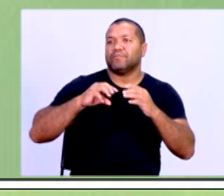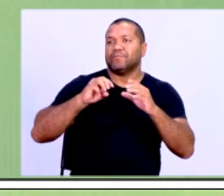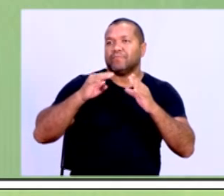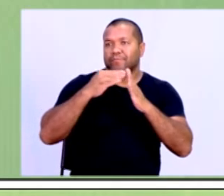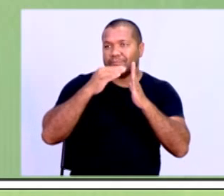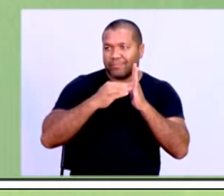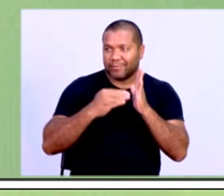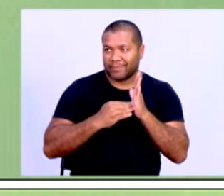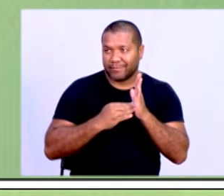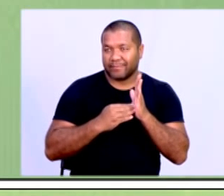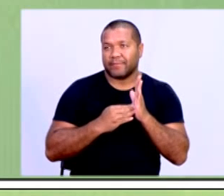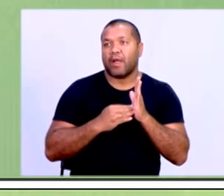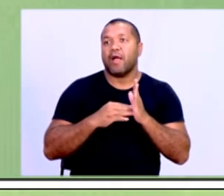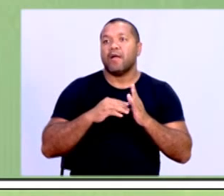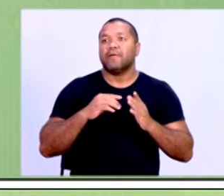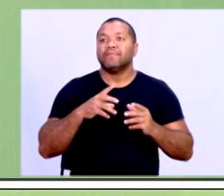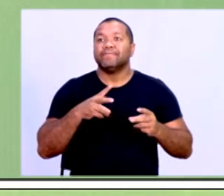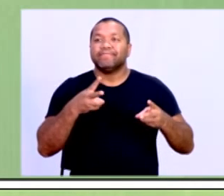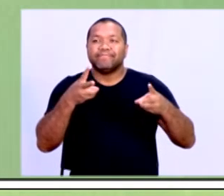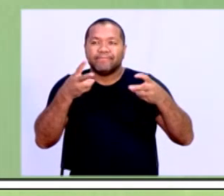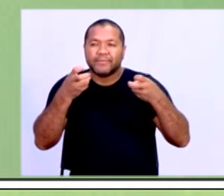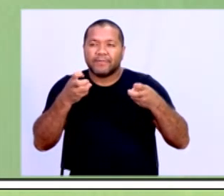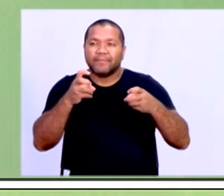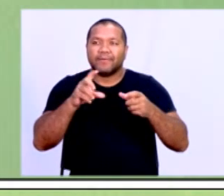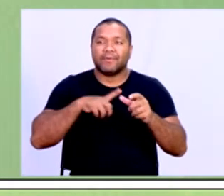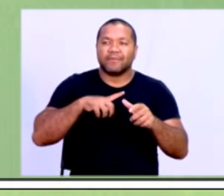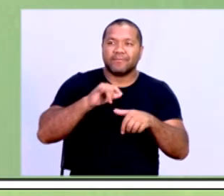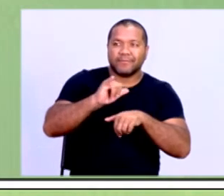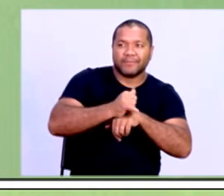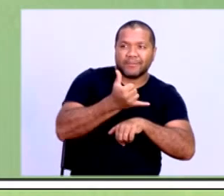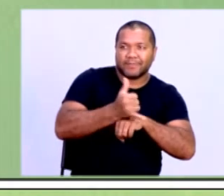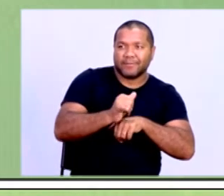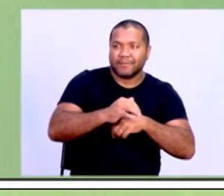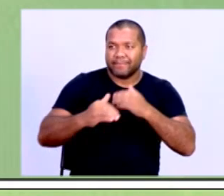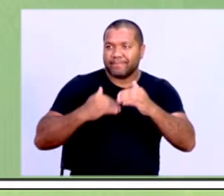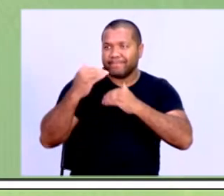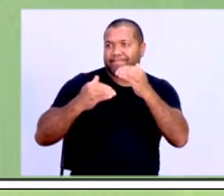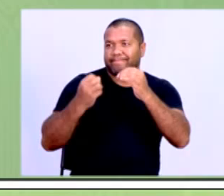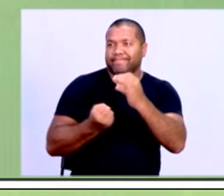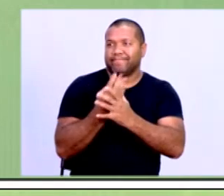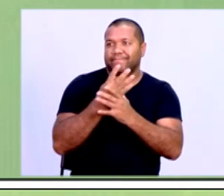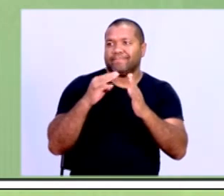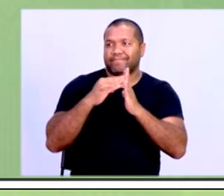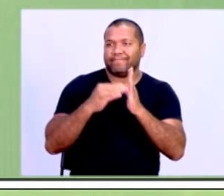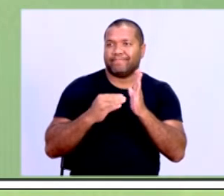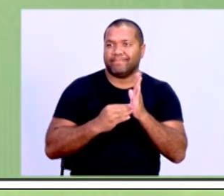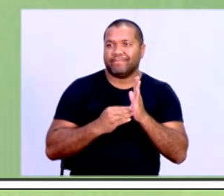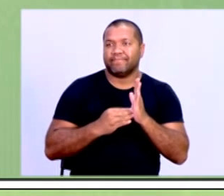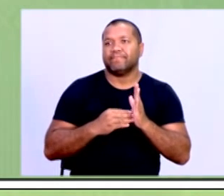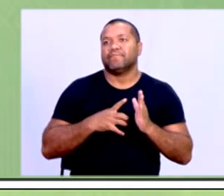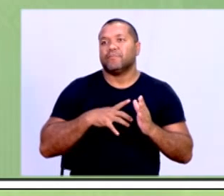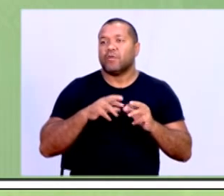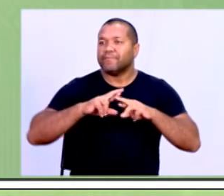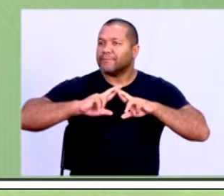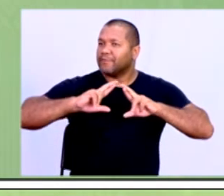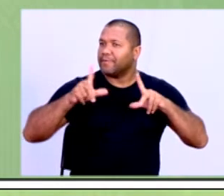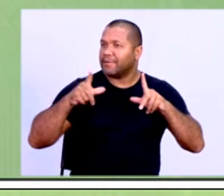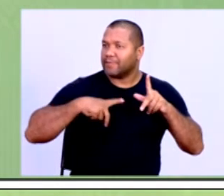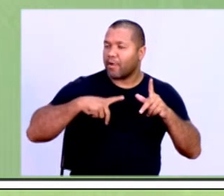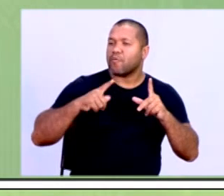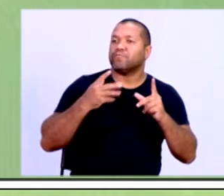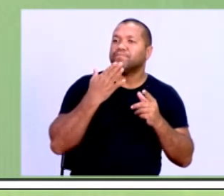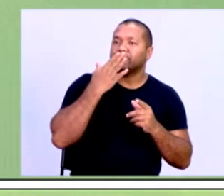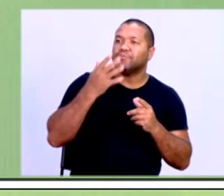software, identificar técnicas de desenvolvimento de software, diferenciar